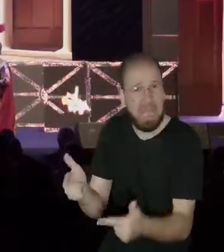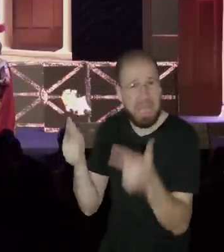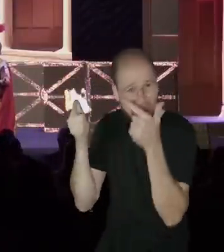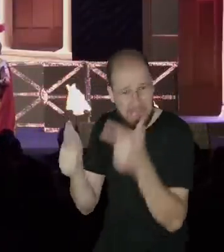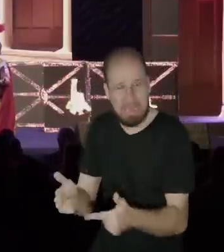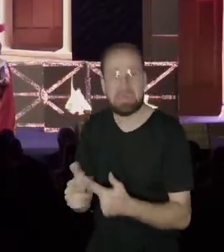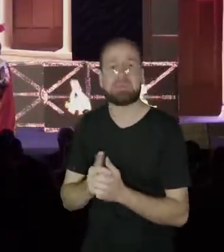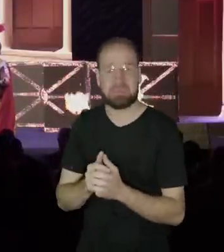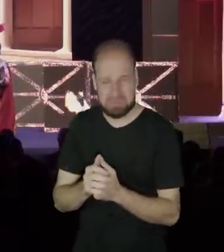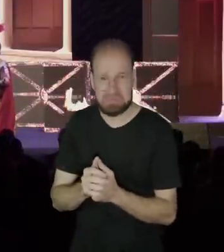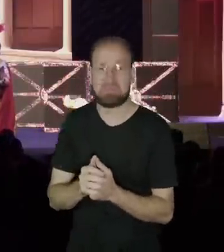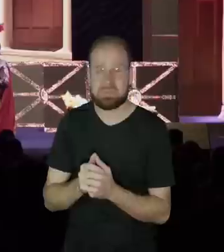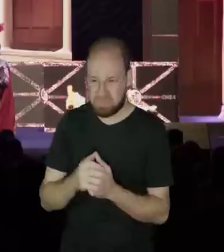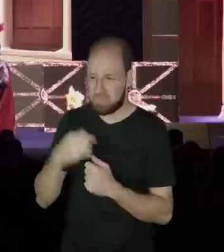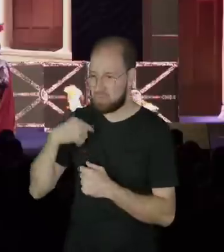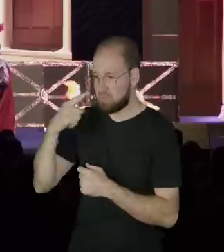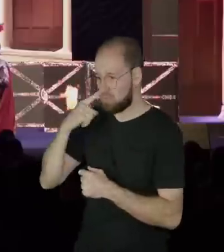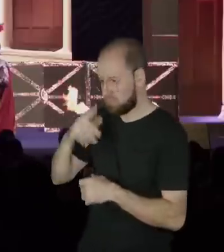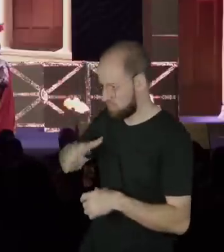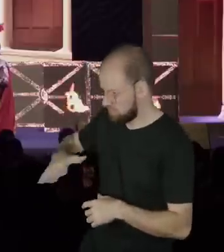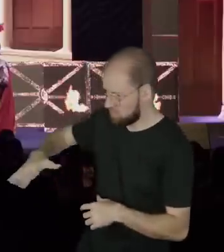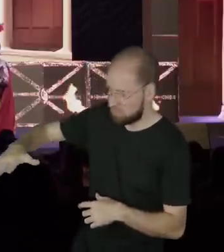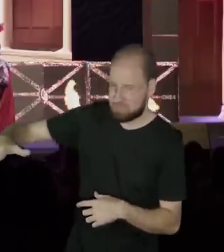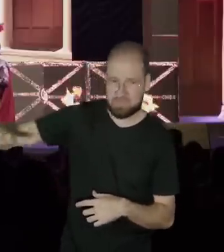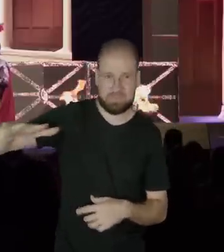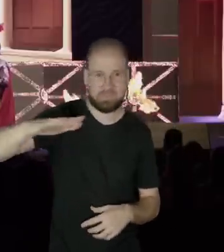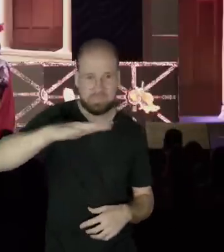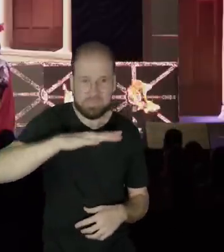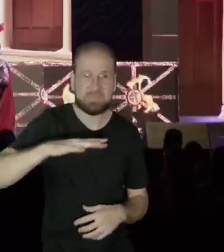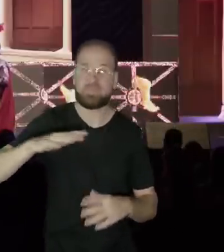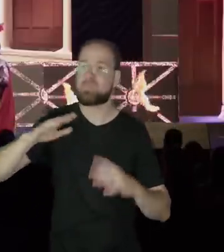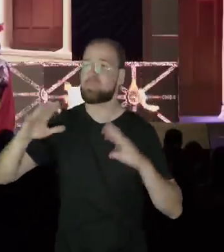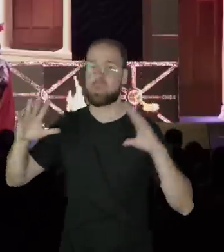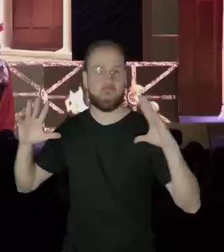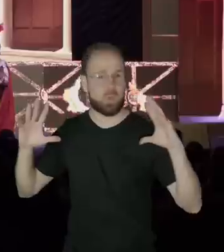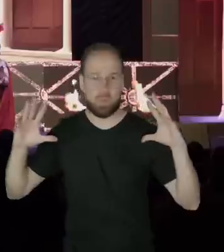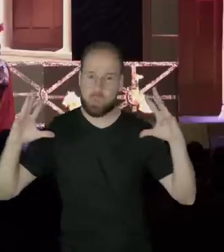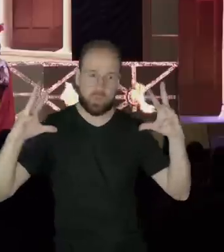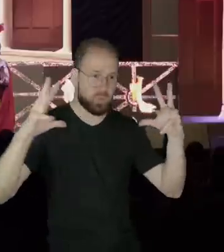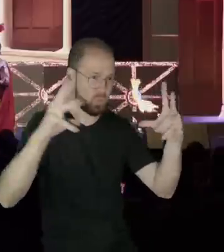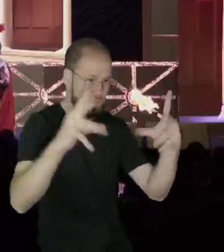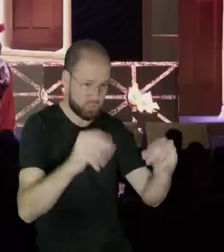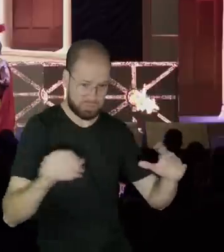A reúne ao redor de Jesus toda a corte.